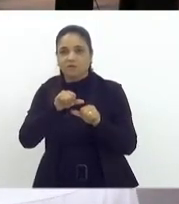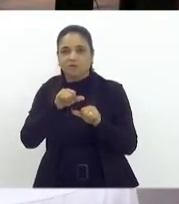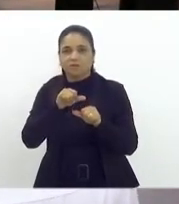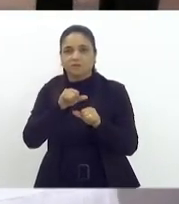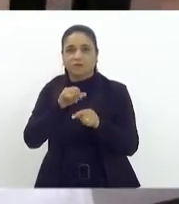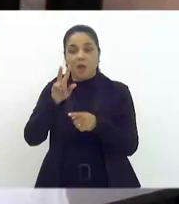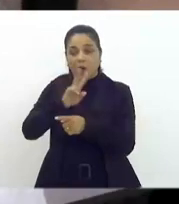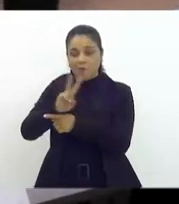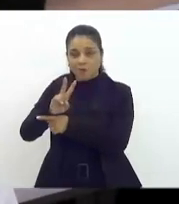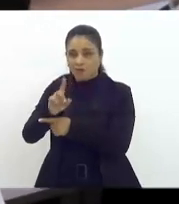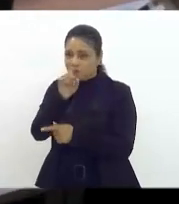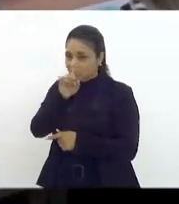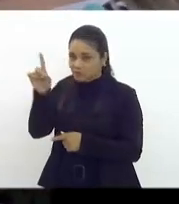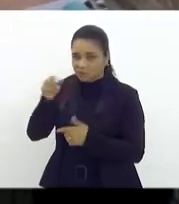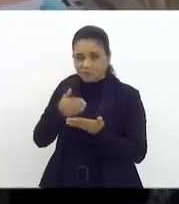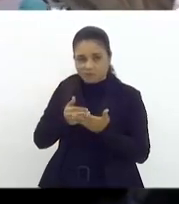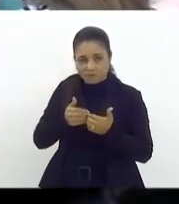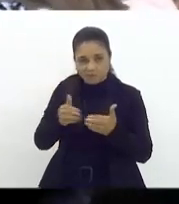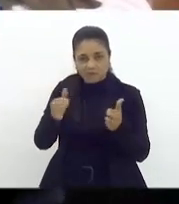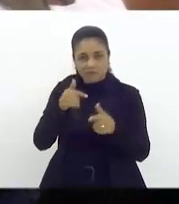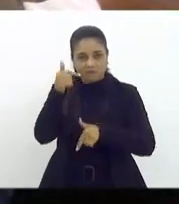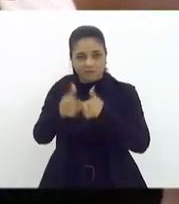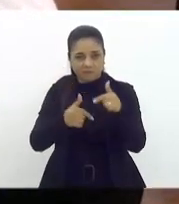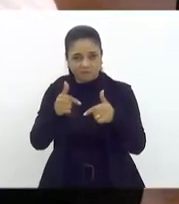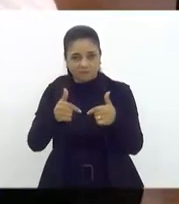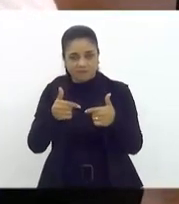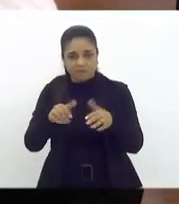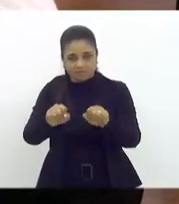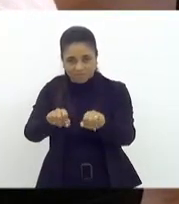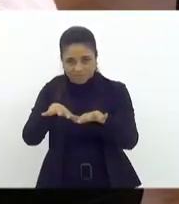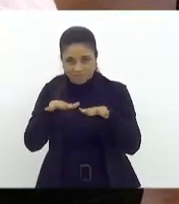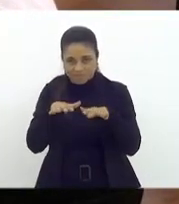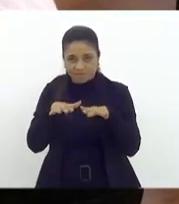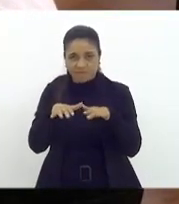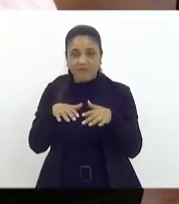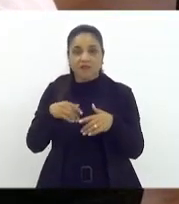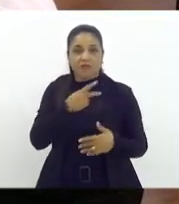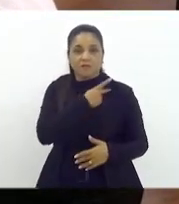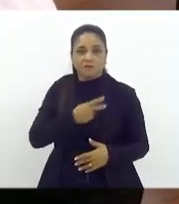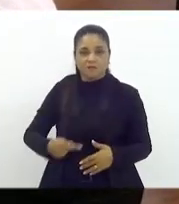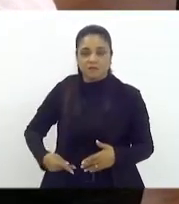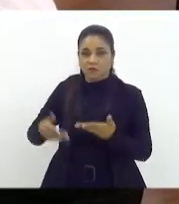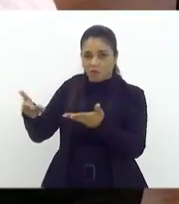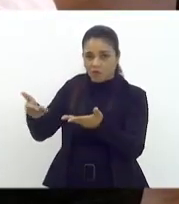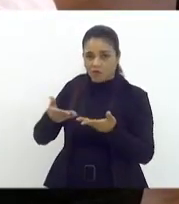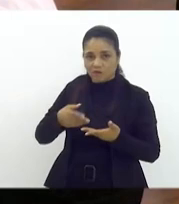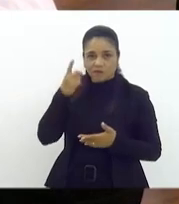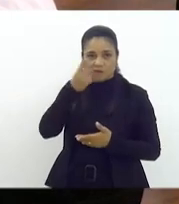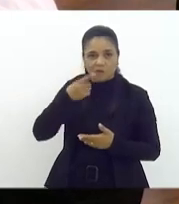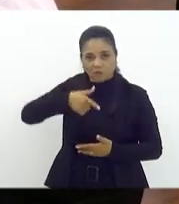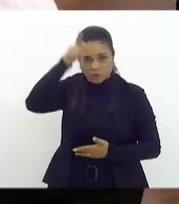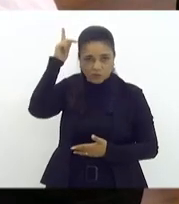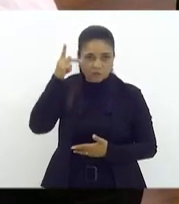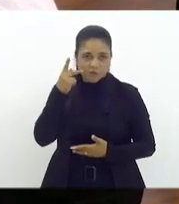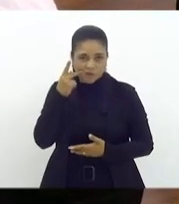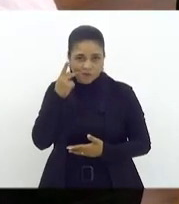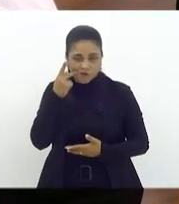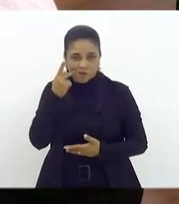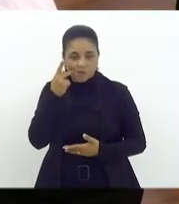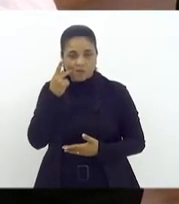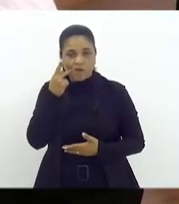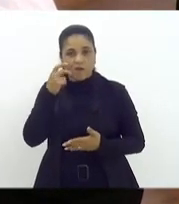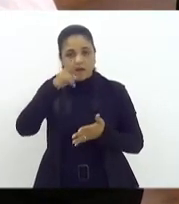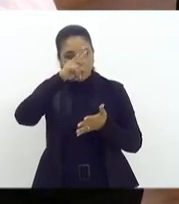esse é um ponto essencial que já está contemplado então se me permite concluir deputada